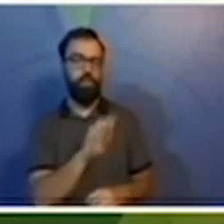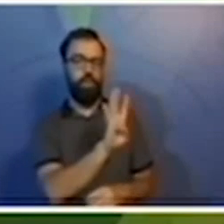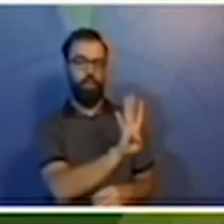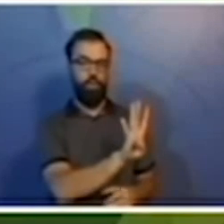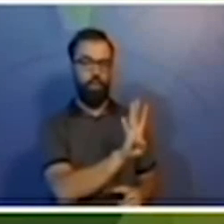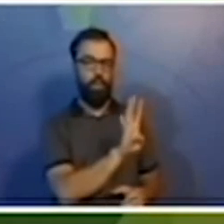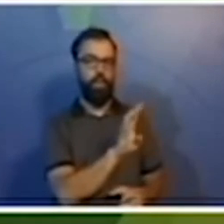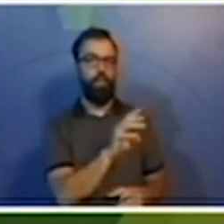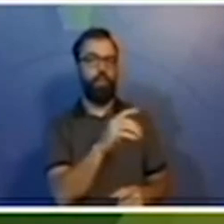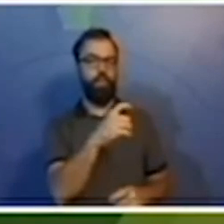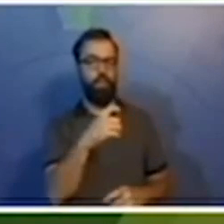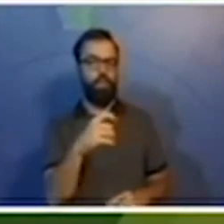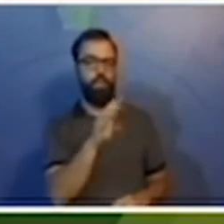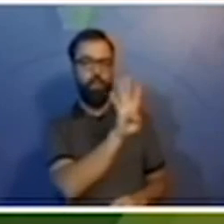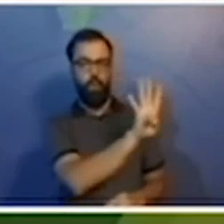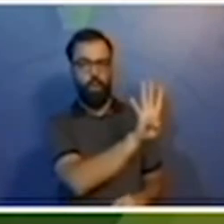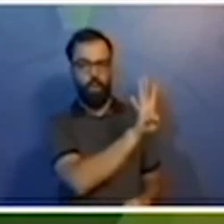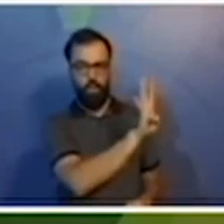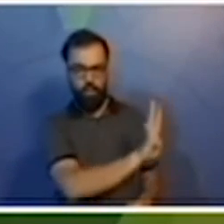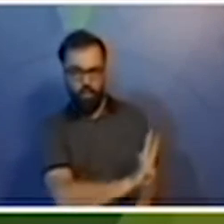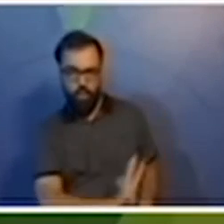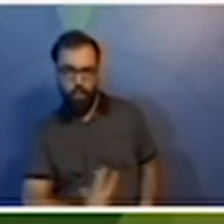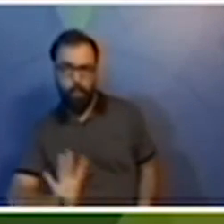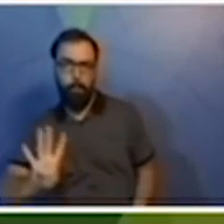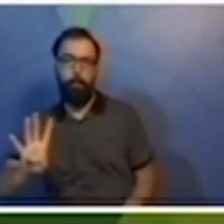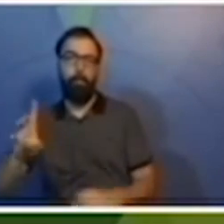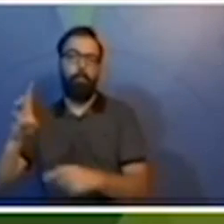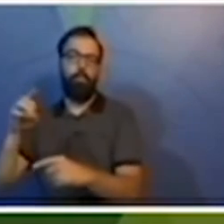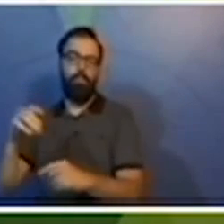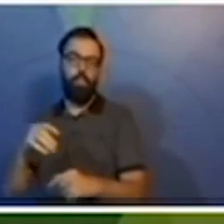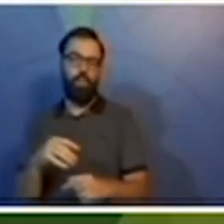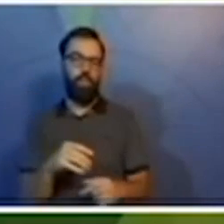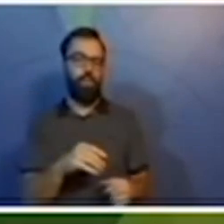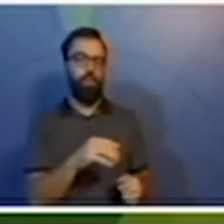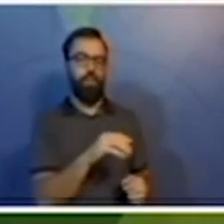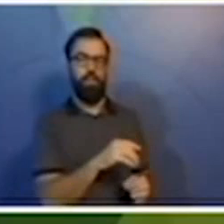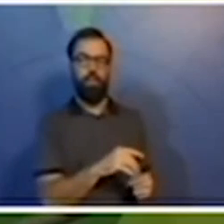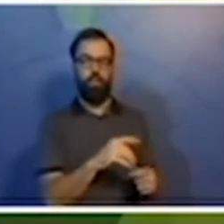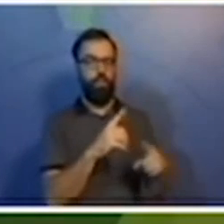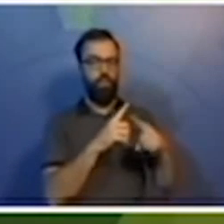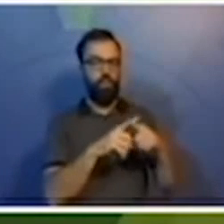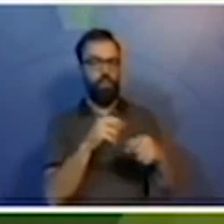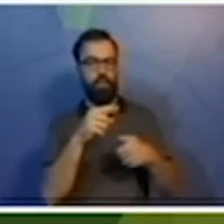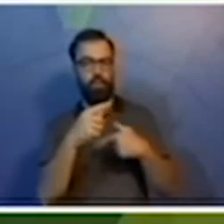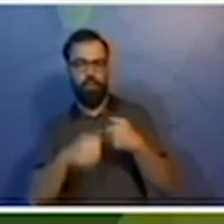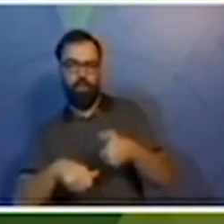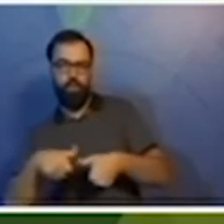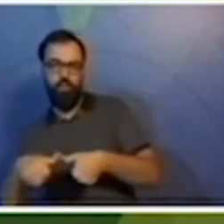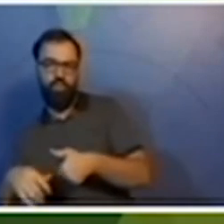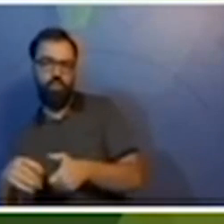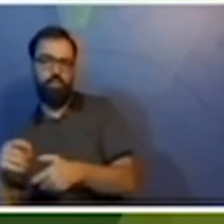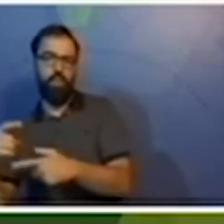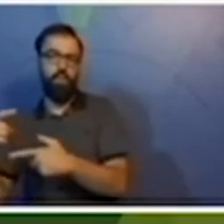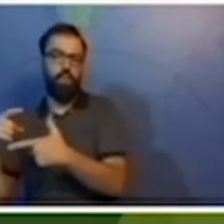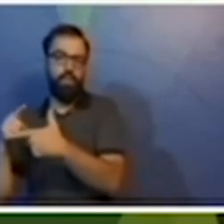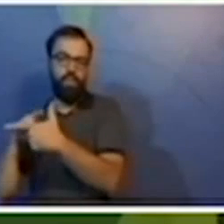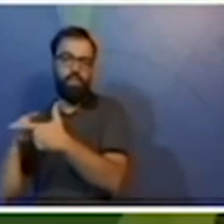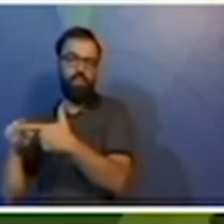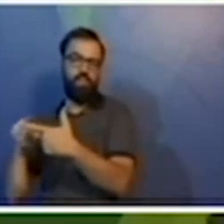4 está multiplicando x, ele vai dividir o 270, tudo que tiver para o lado de cá.